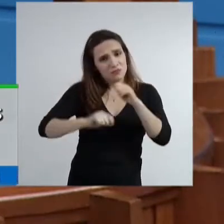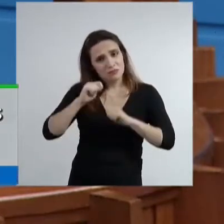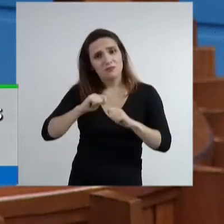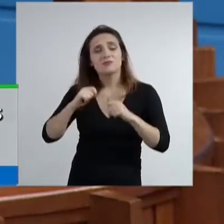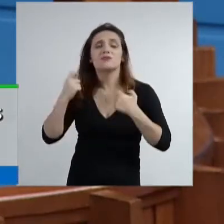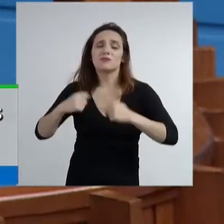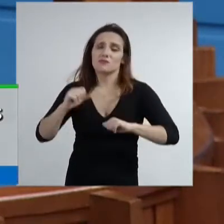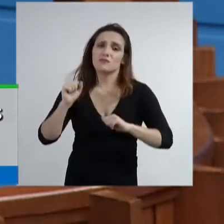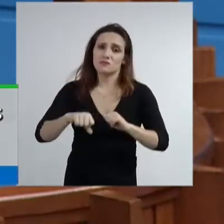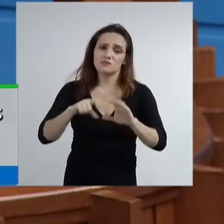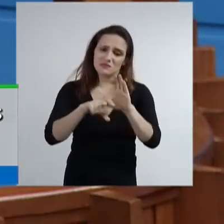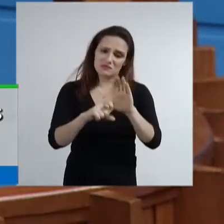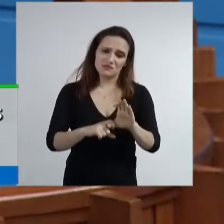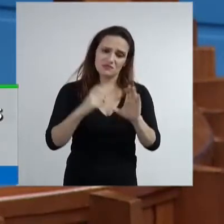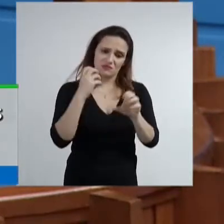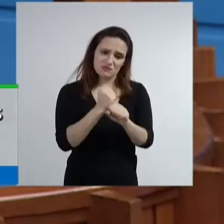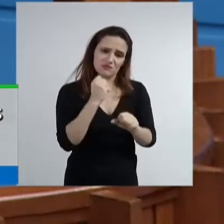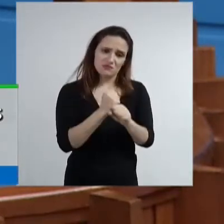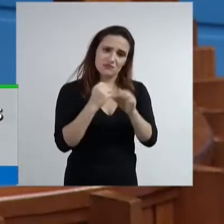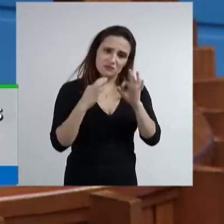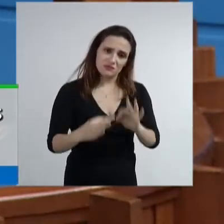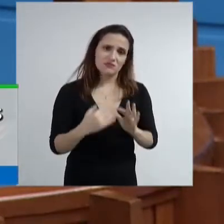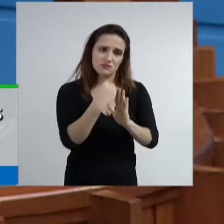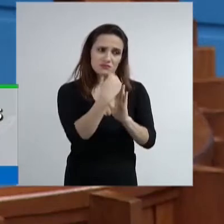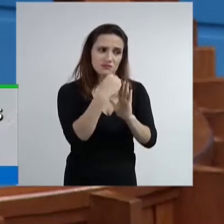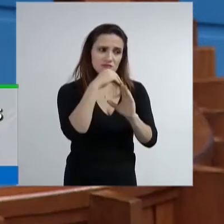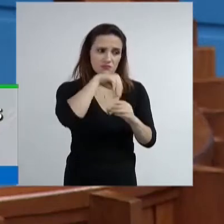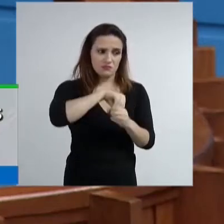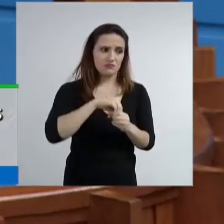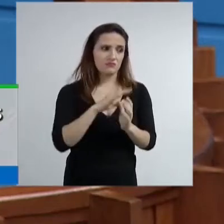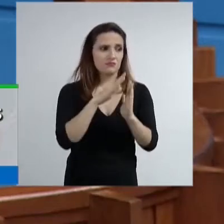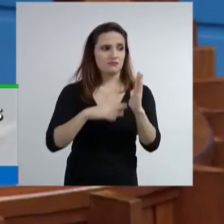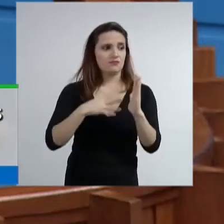depende das contas públicas, do que dispõe em caixa.